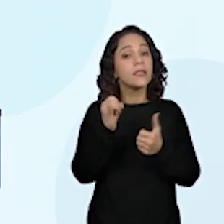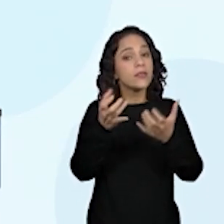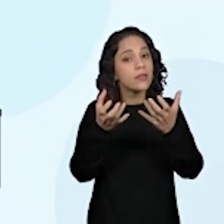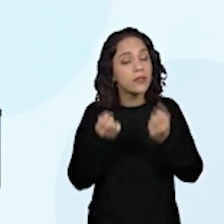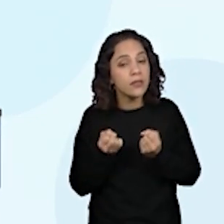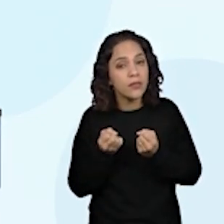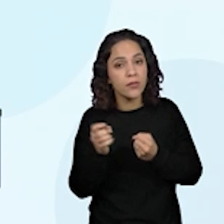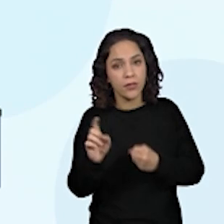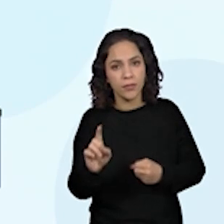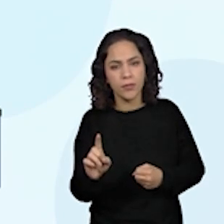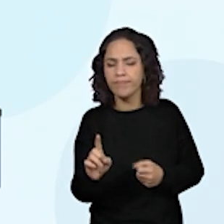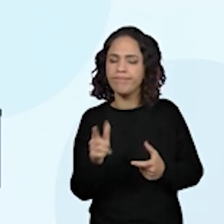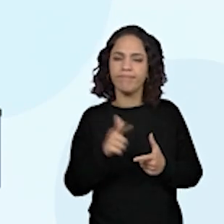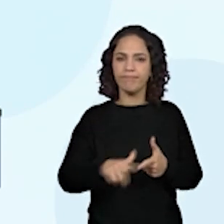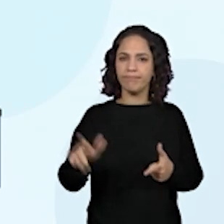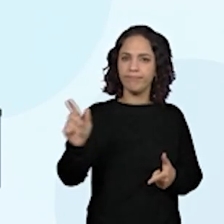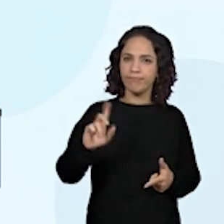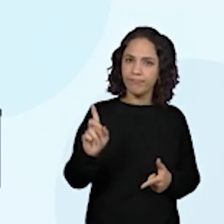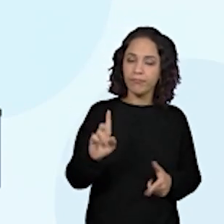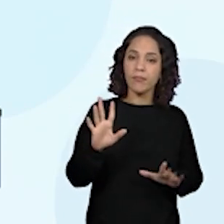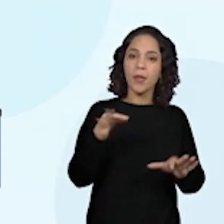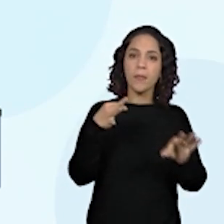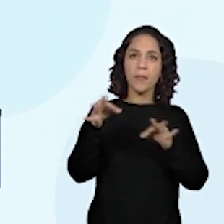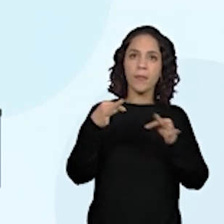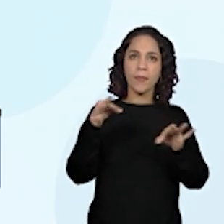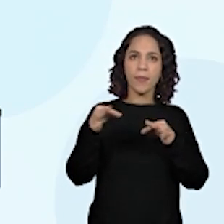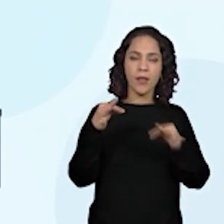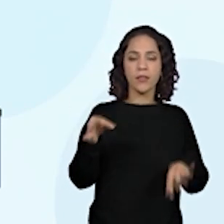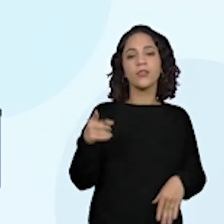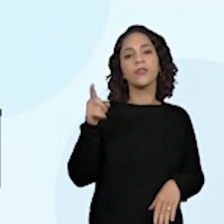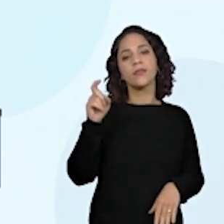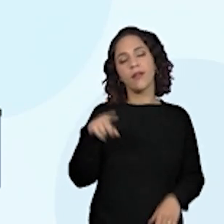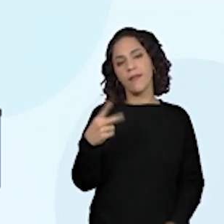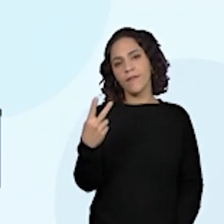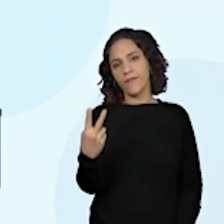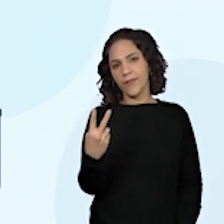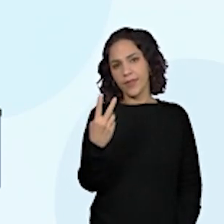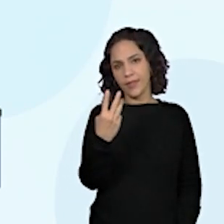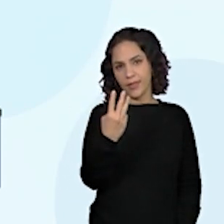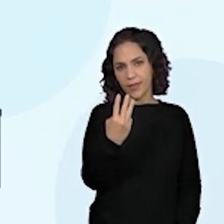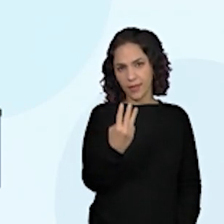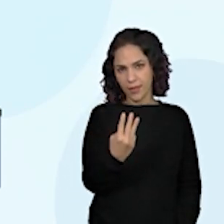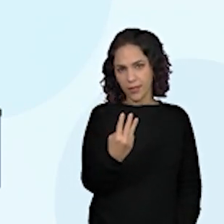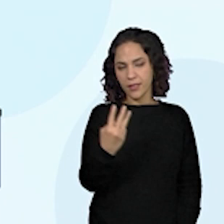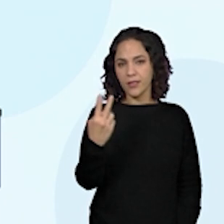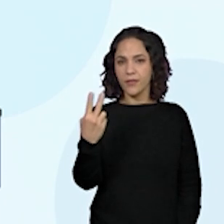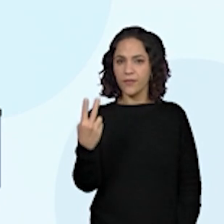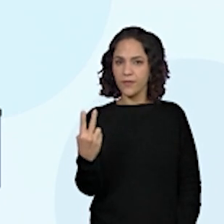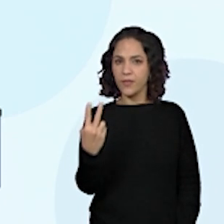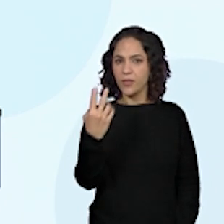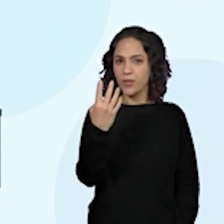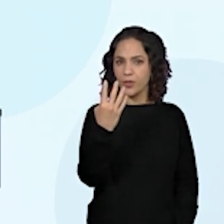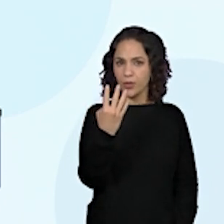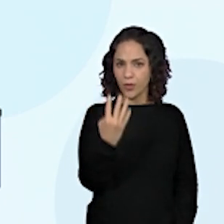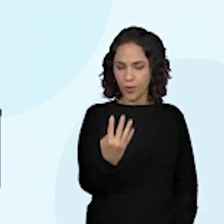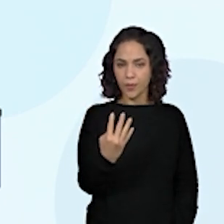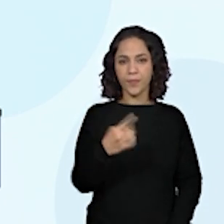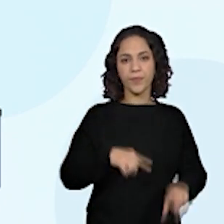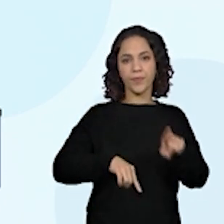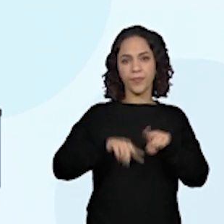receberam. De qualquer forma, a página de referência é 23 e 24 do Aprender Sempre, volume